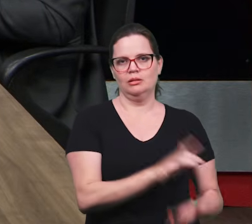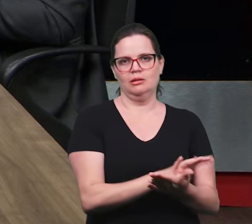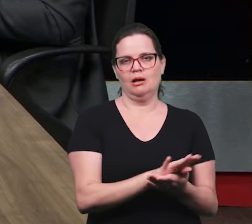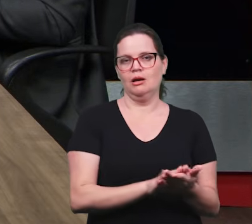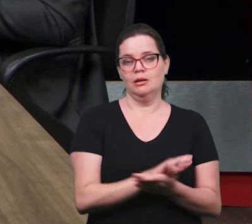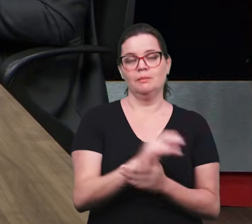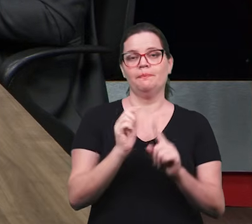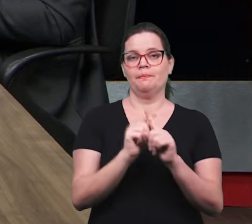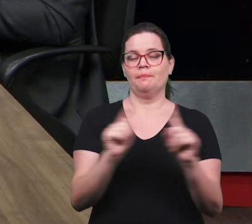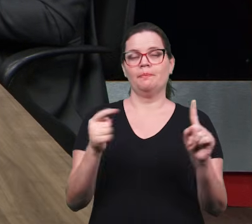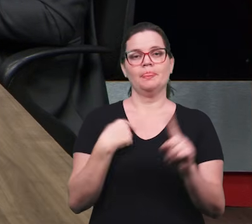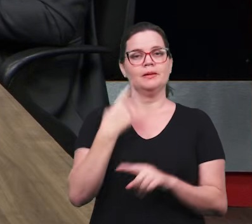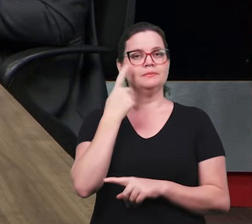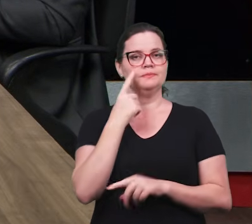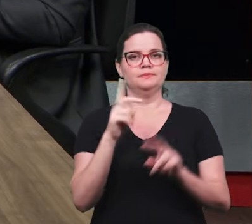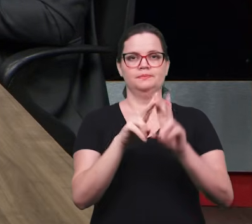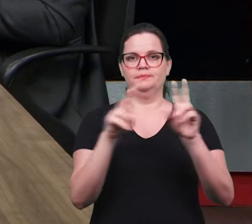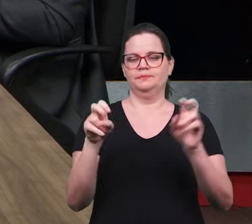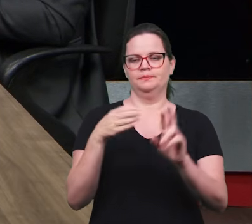palavra, na